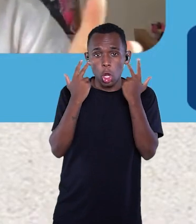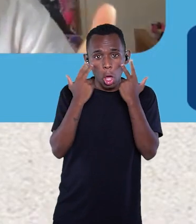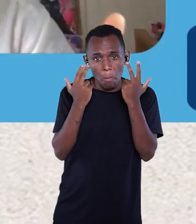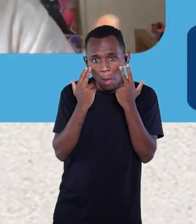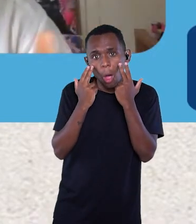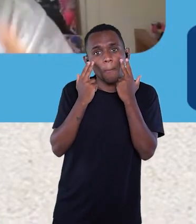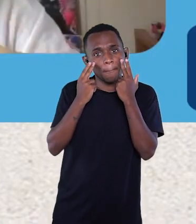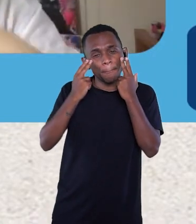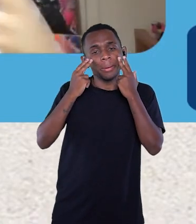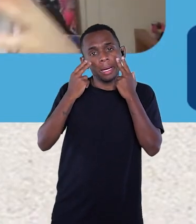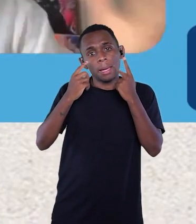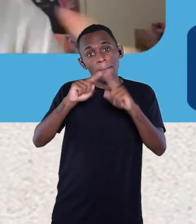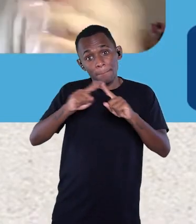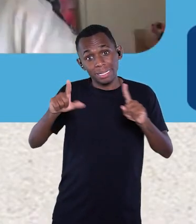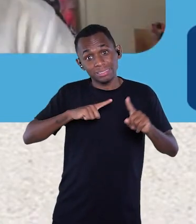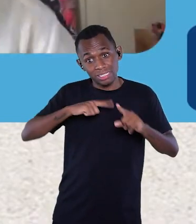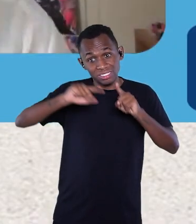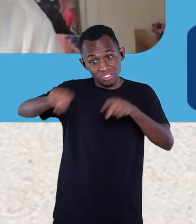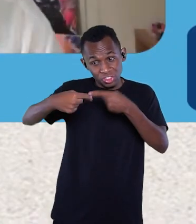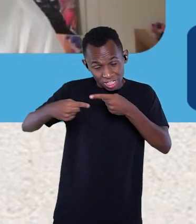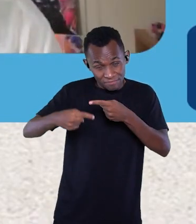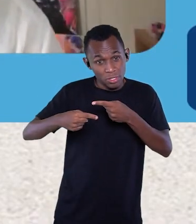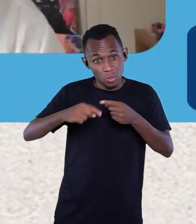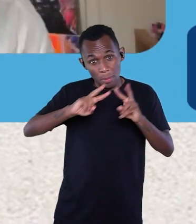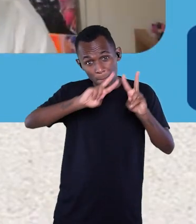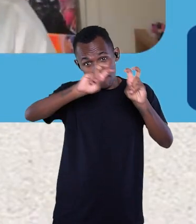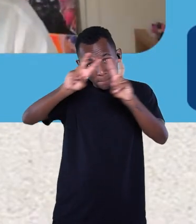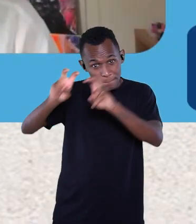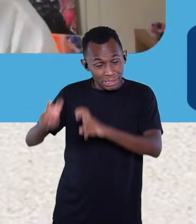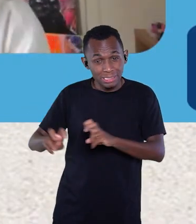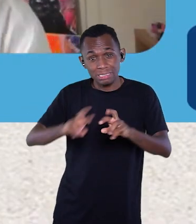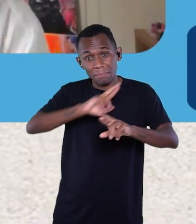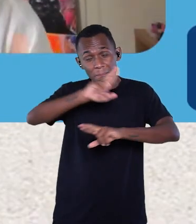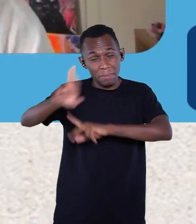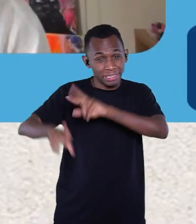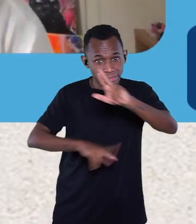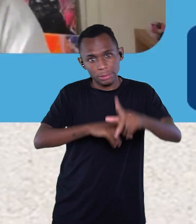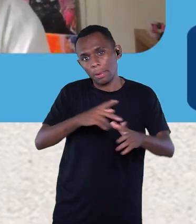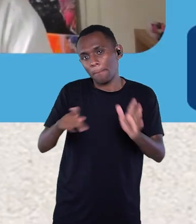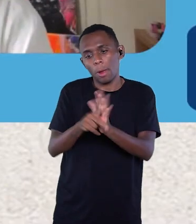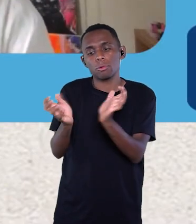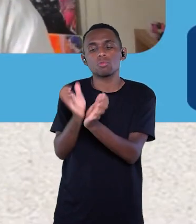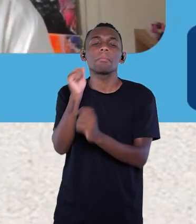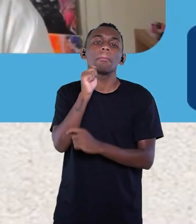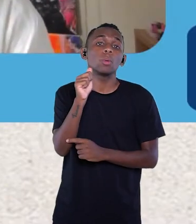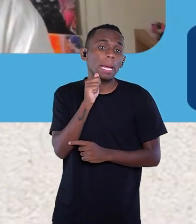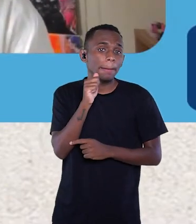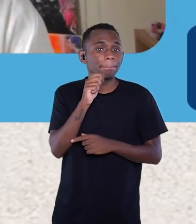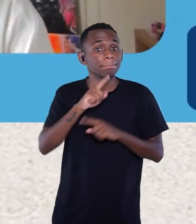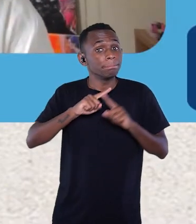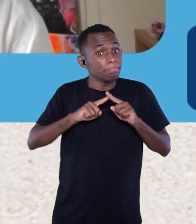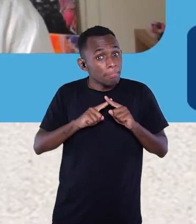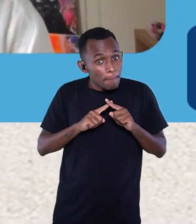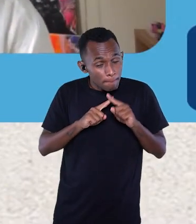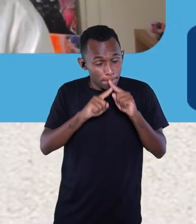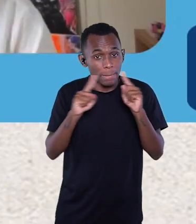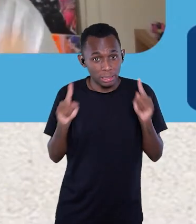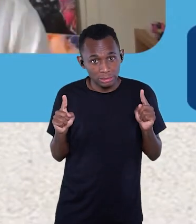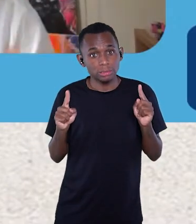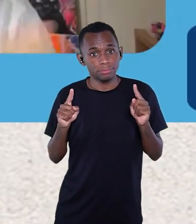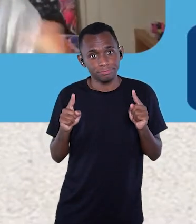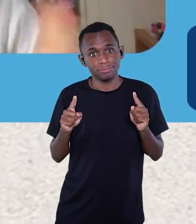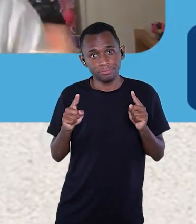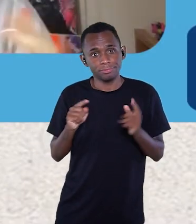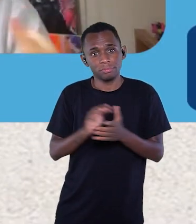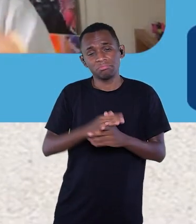que lidar com um monte de questões que tem a ver com como a sociedade trata com as mulheres, né? Mas,